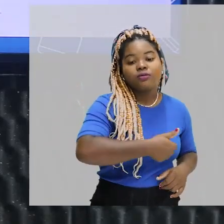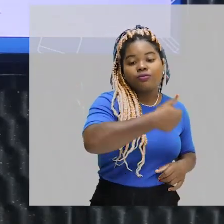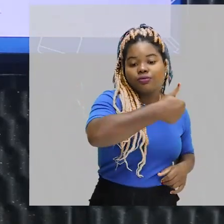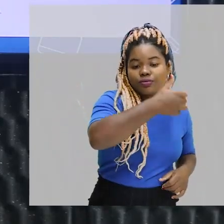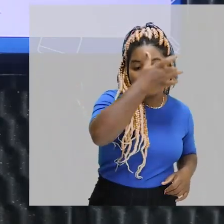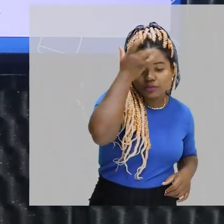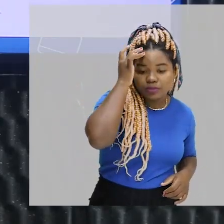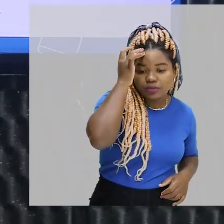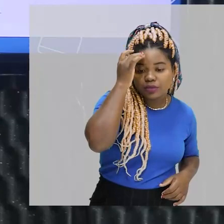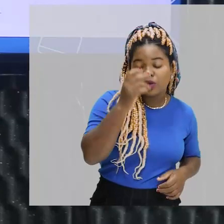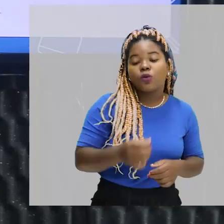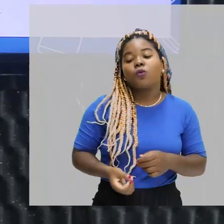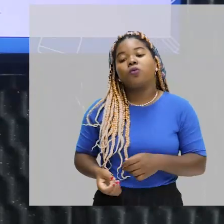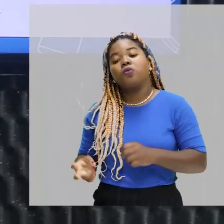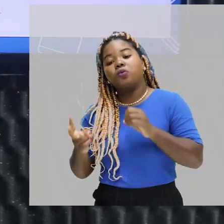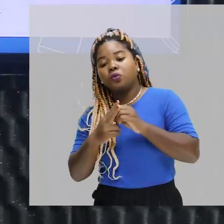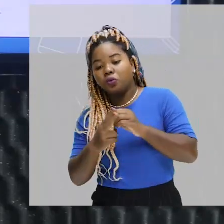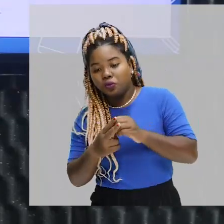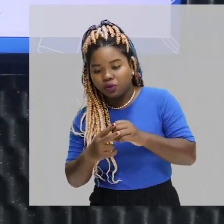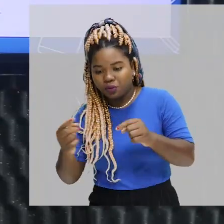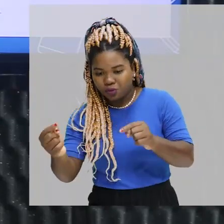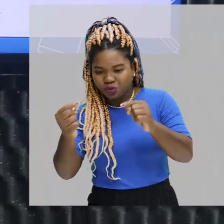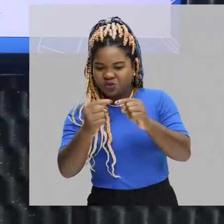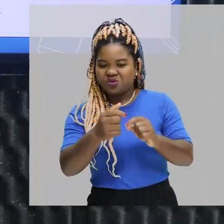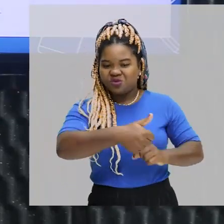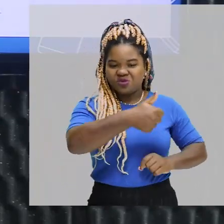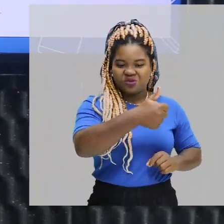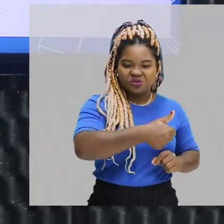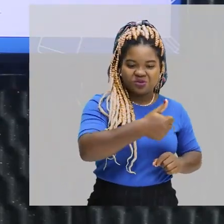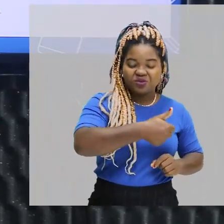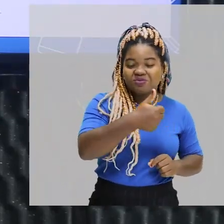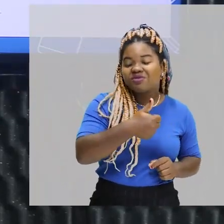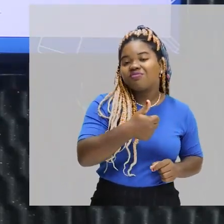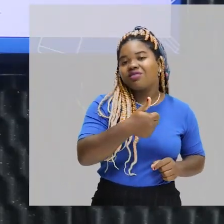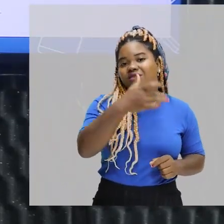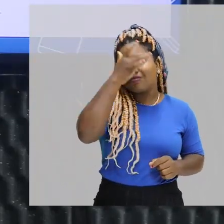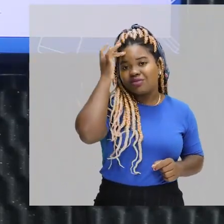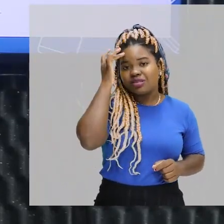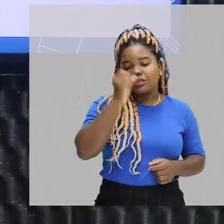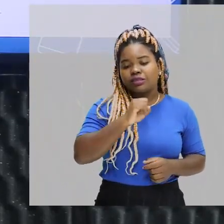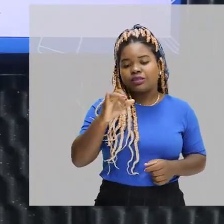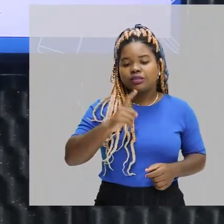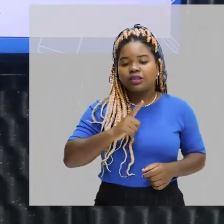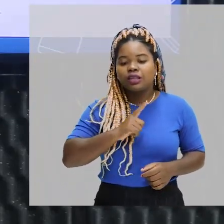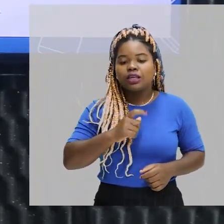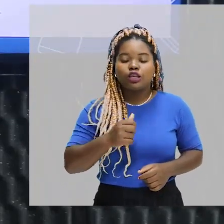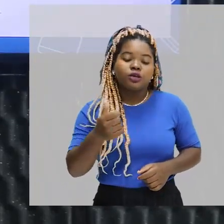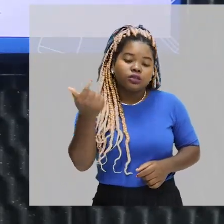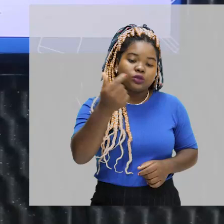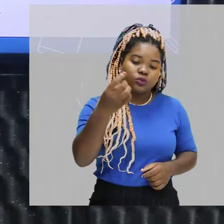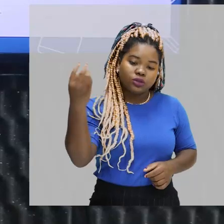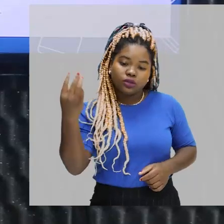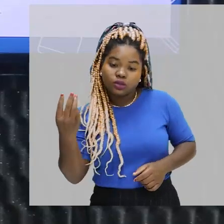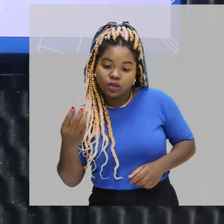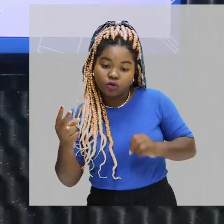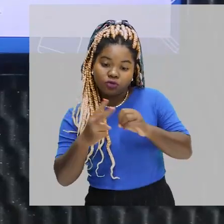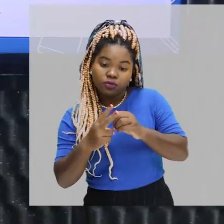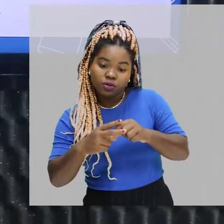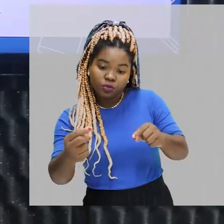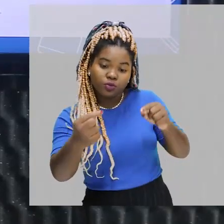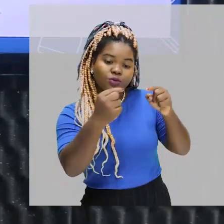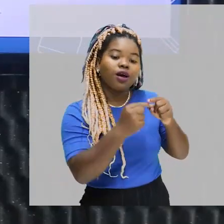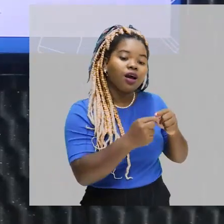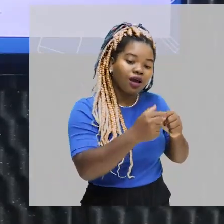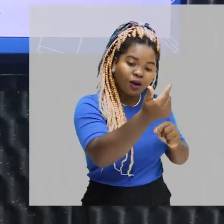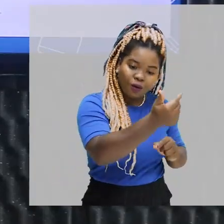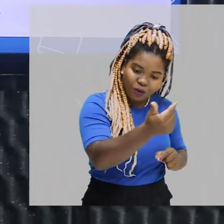vai ficar no plural de primeira pessoa. Se não tiver primeira pessoa, só segunda e terceira, o verbo vai ficar concordando